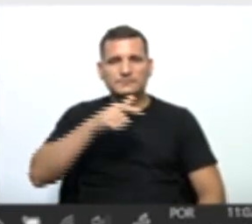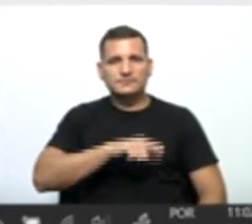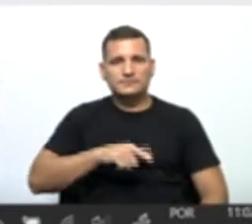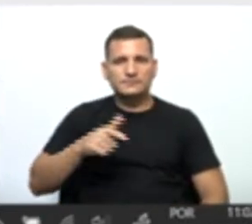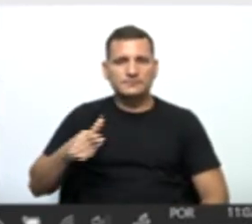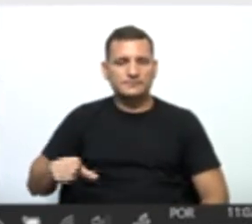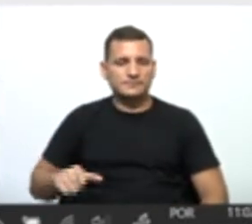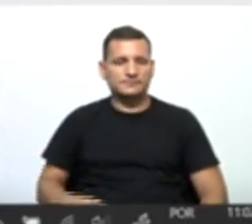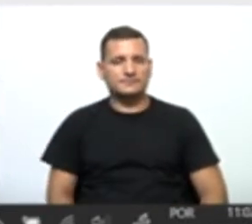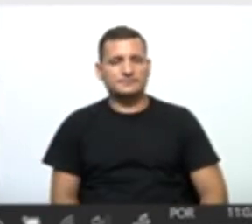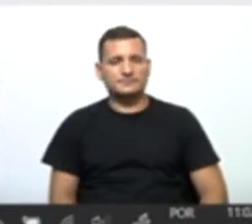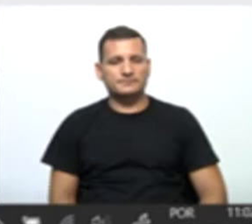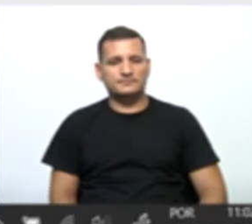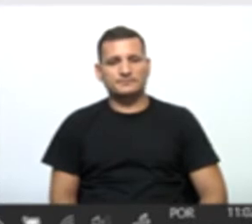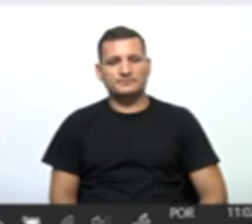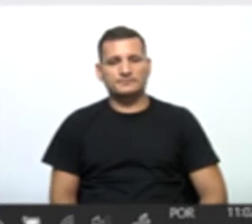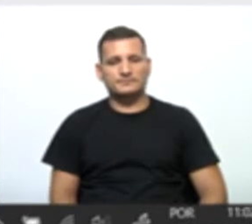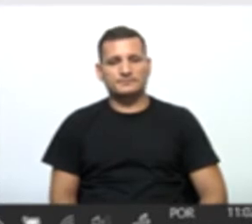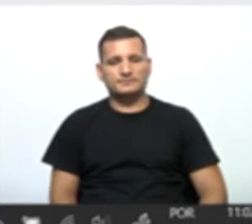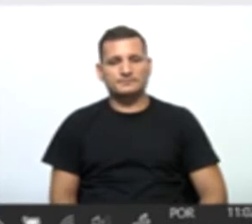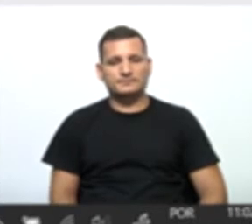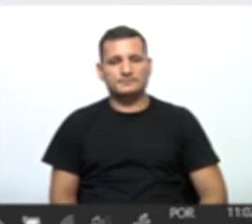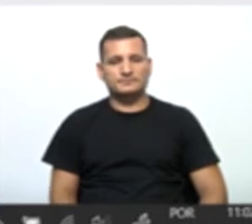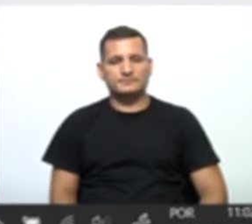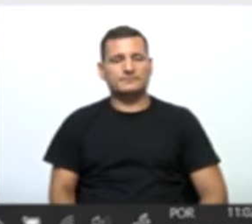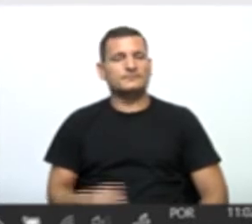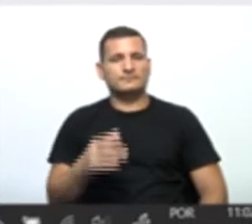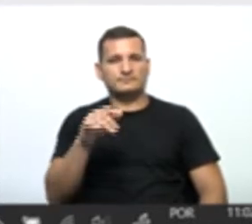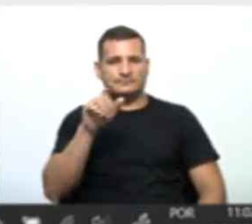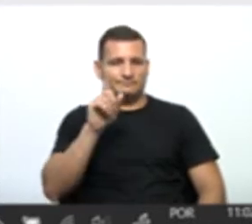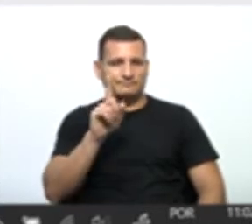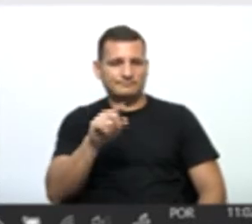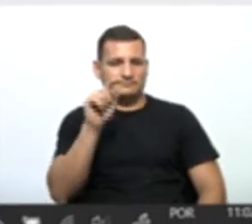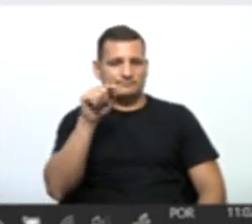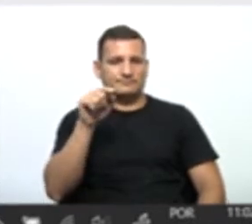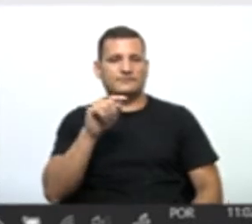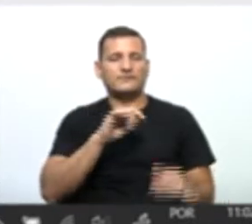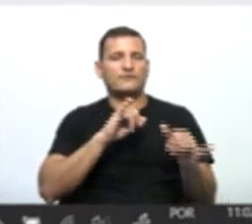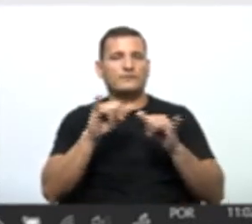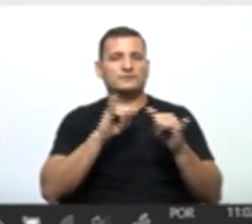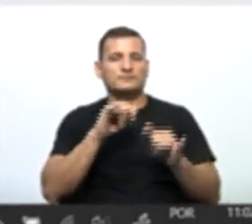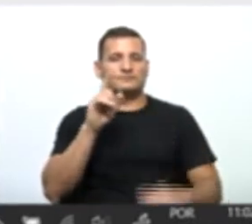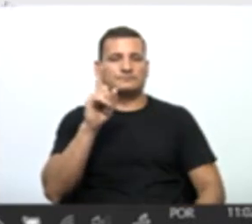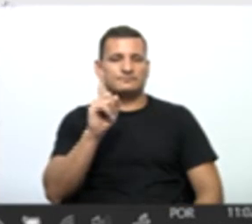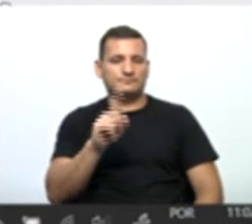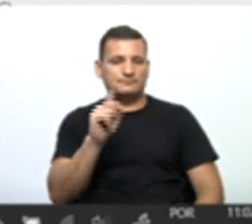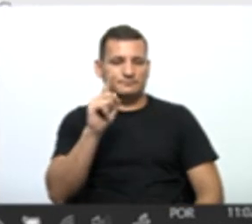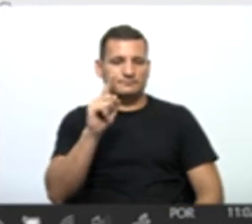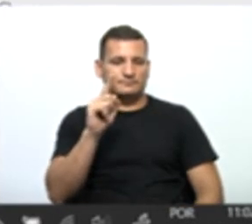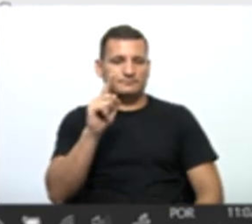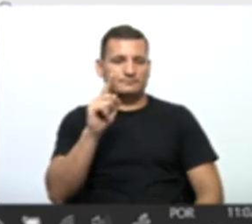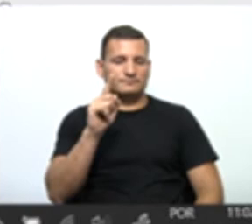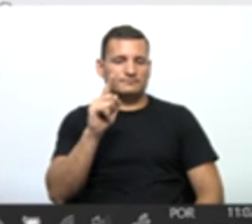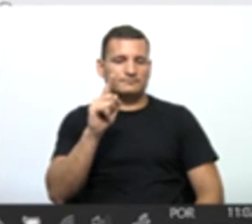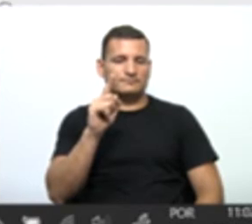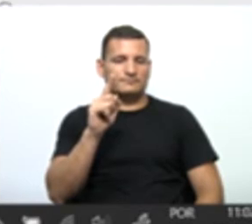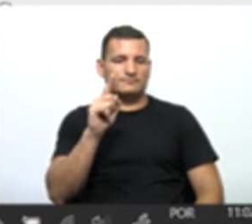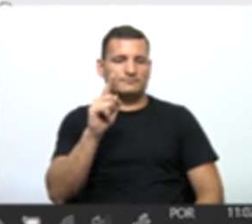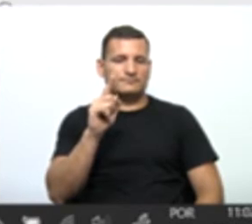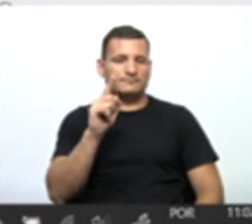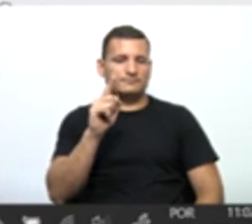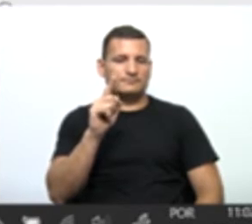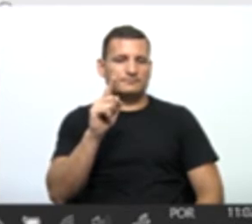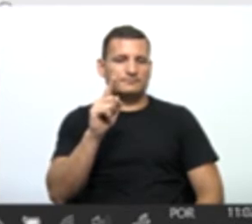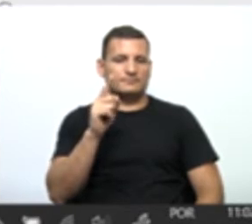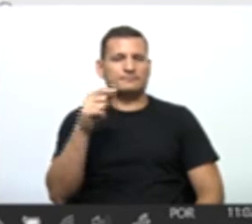Observem aqui, ó. Quando eu clico aqui nessas informações, ó, olha o que vai acontecer aqui, ó. Professor do IFRO.